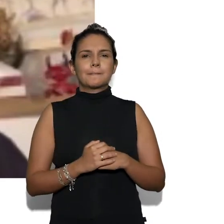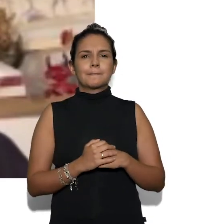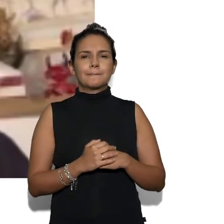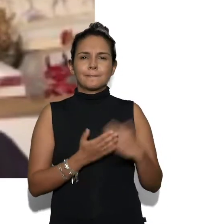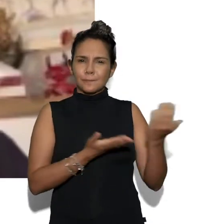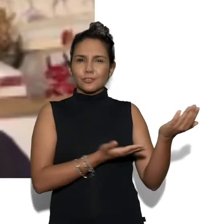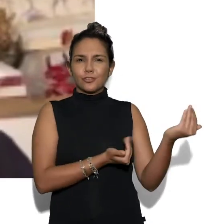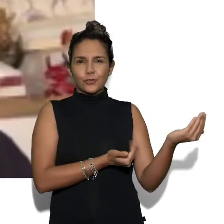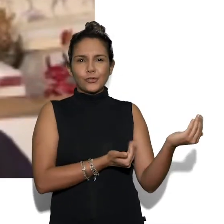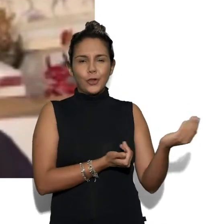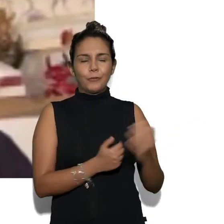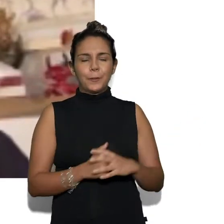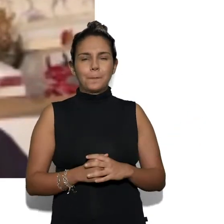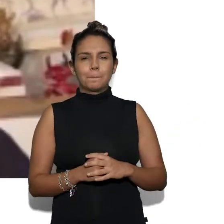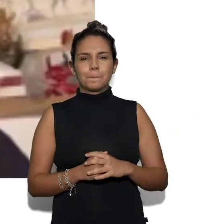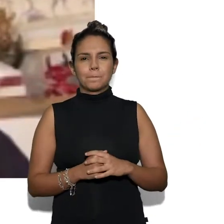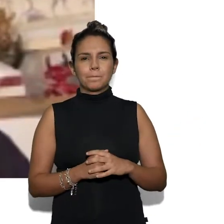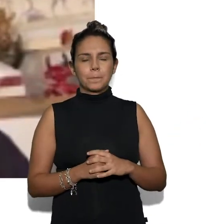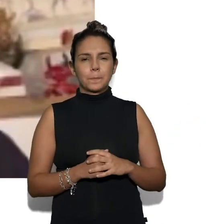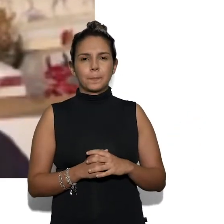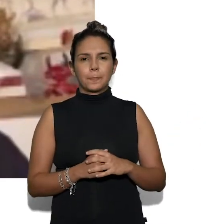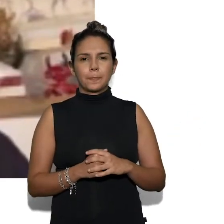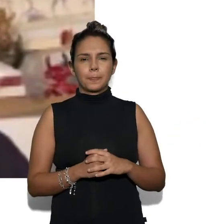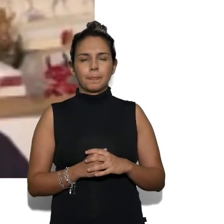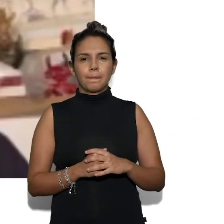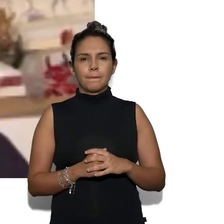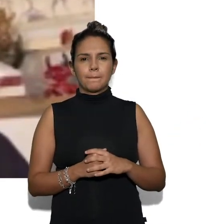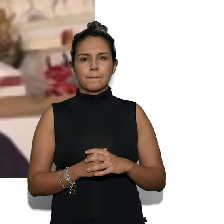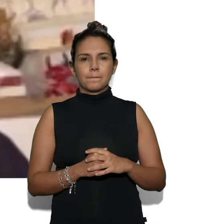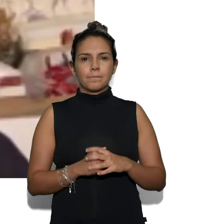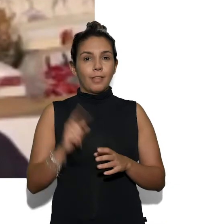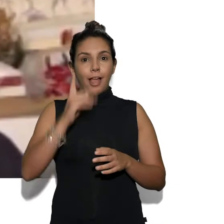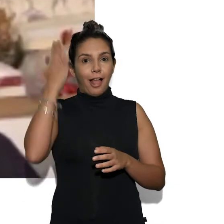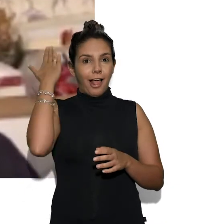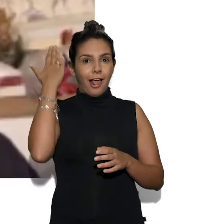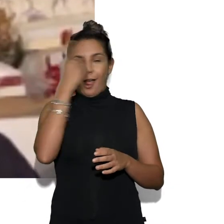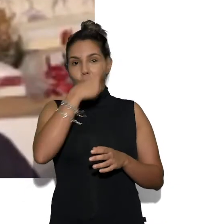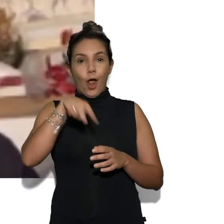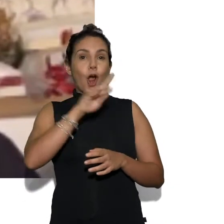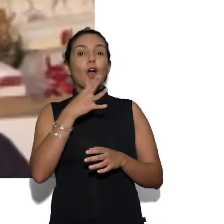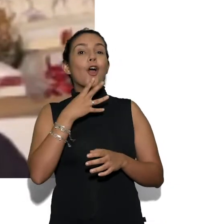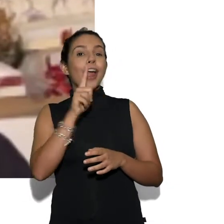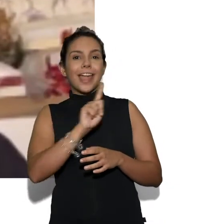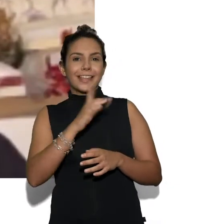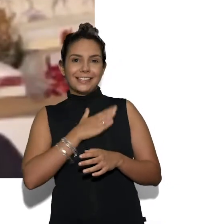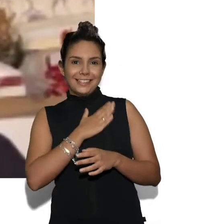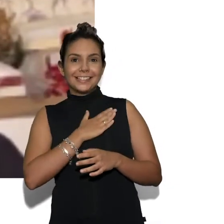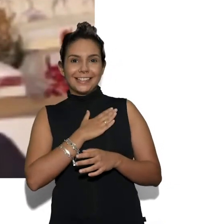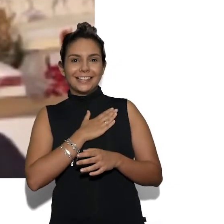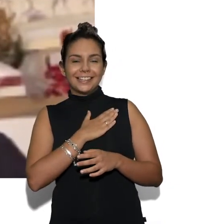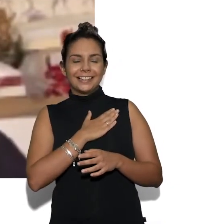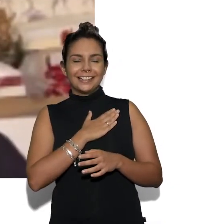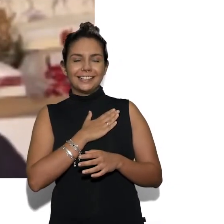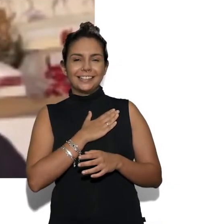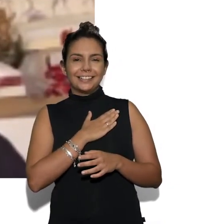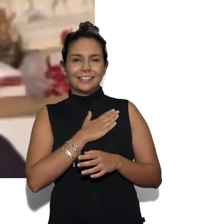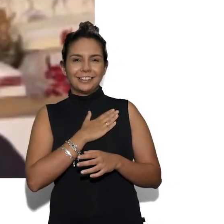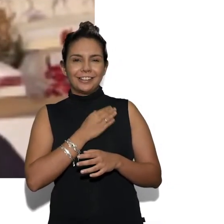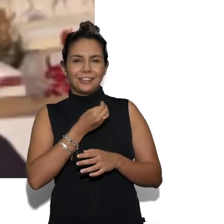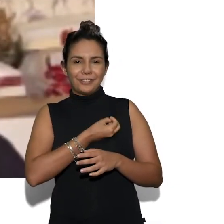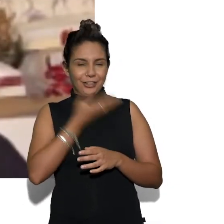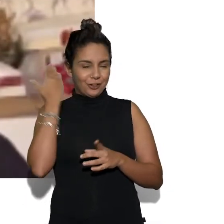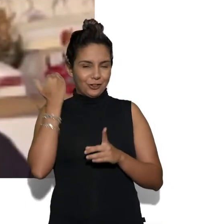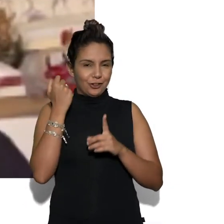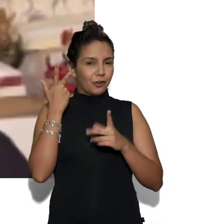de jovem, assim, quando eu não era requisitado para muita coisa, tinha uma vida